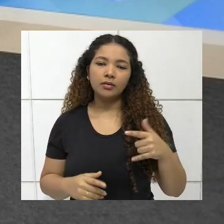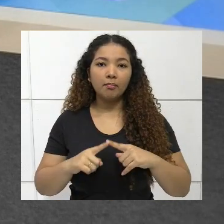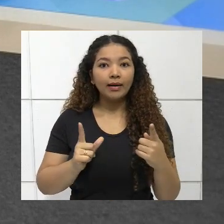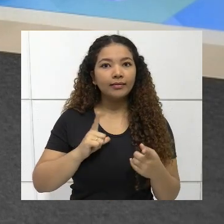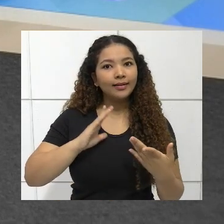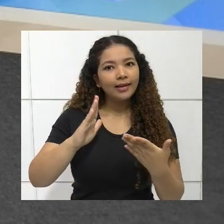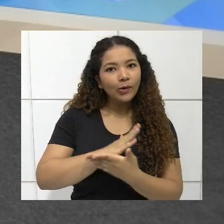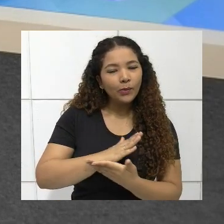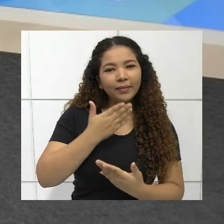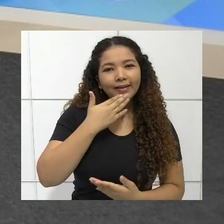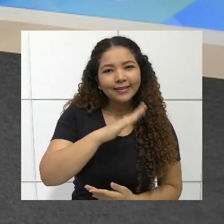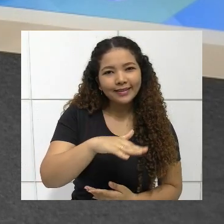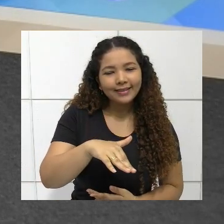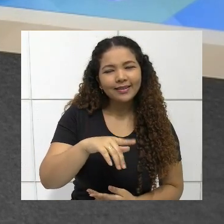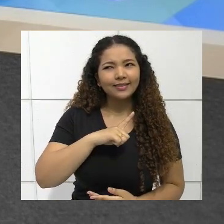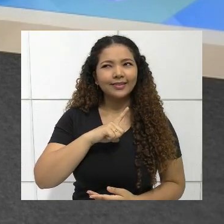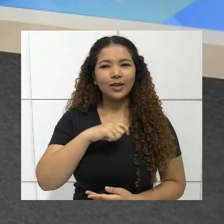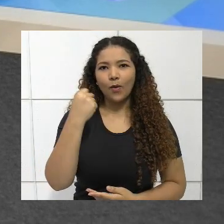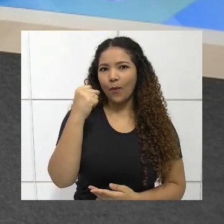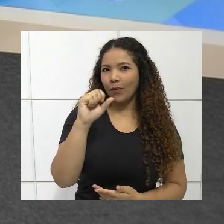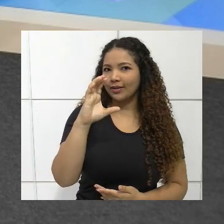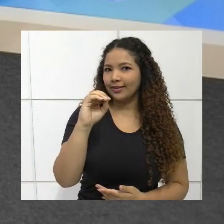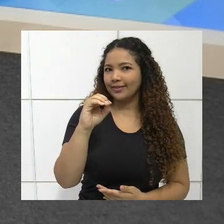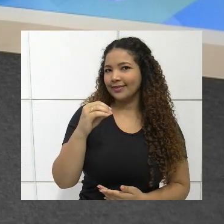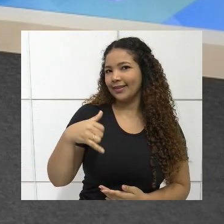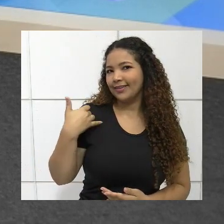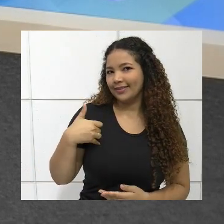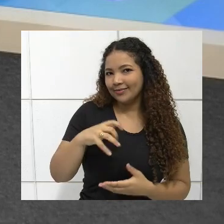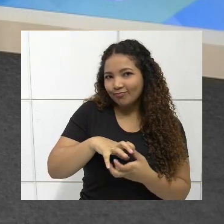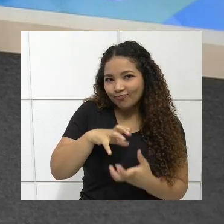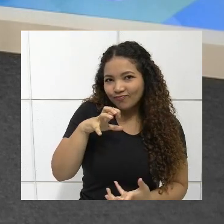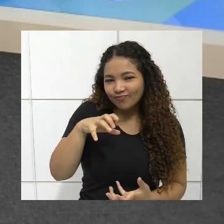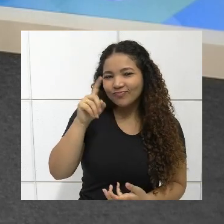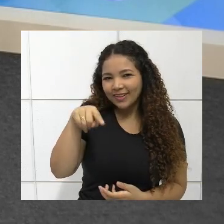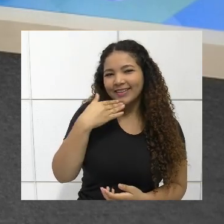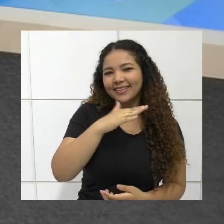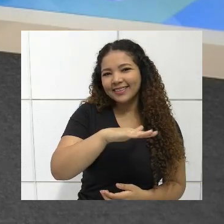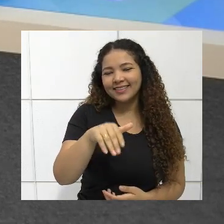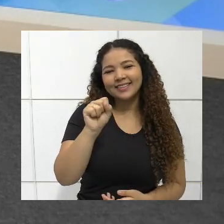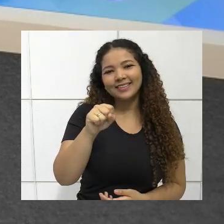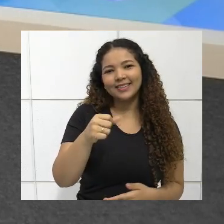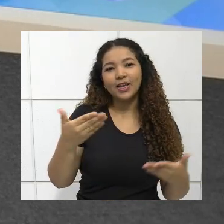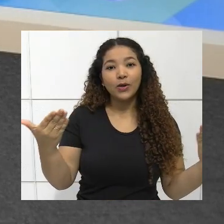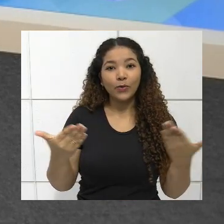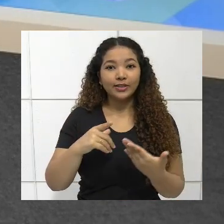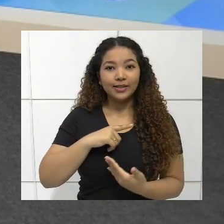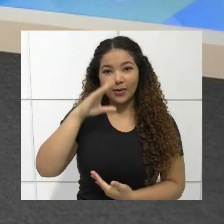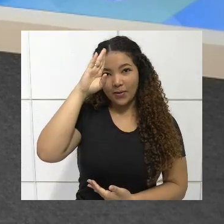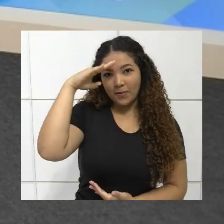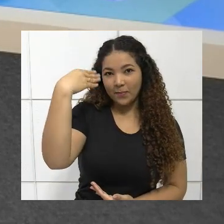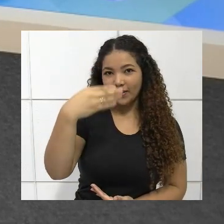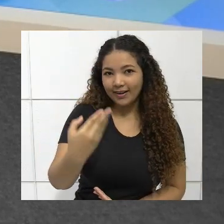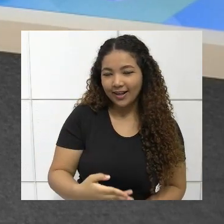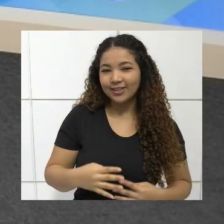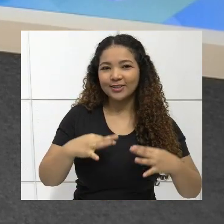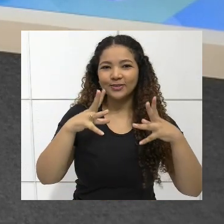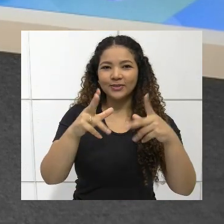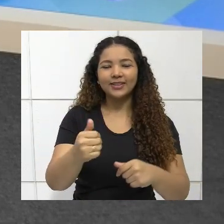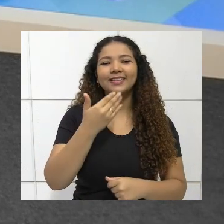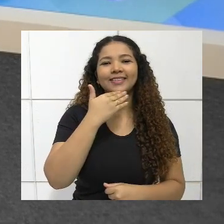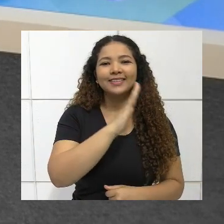80, de 90 anos, que são crianças há mais tempo. E o programa Alerta vai ter, claro, hoje é a homenagem, né, da semana, é das crianças até 12